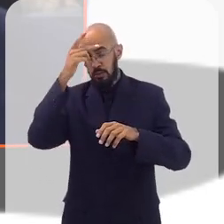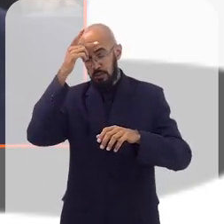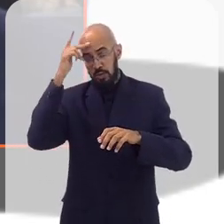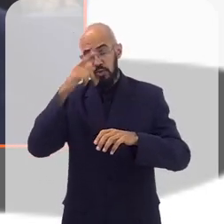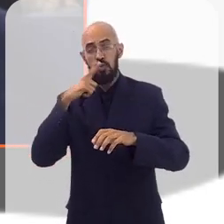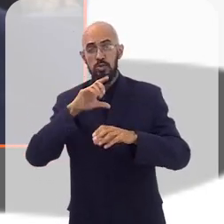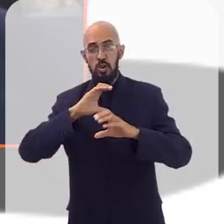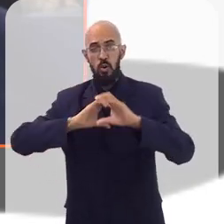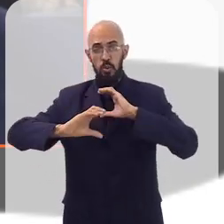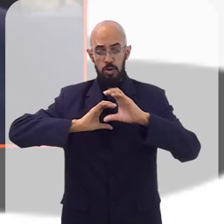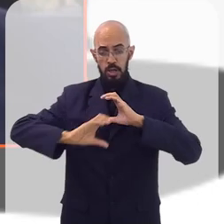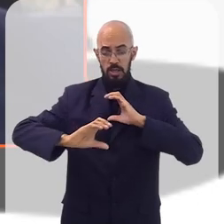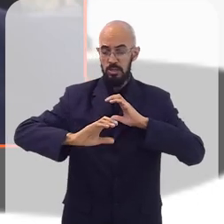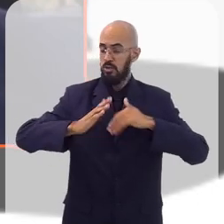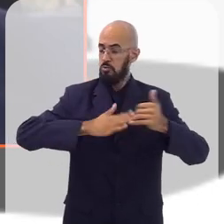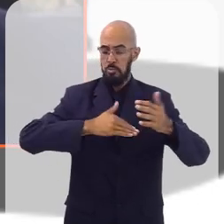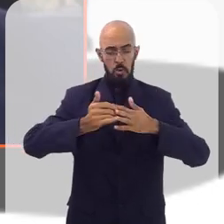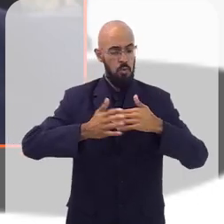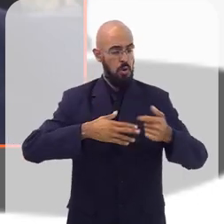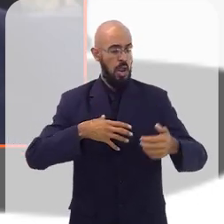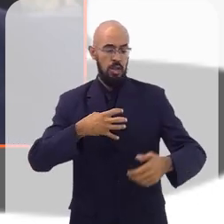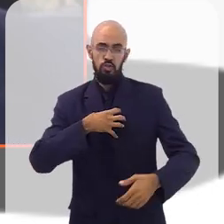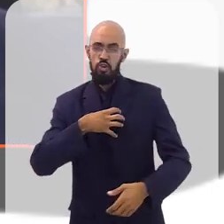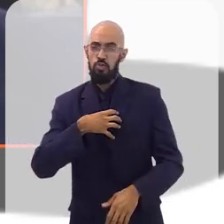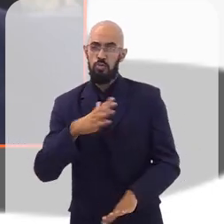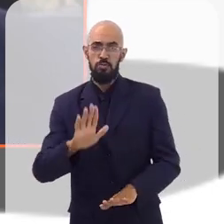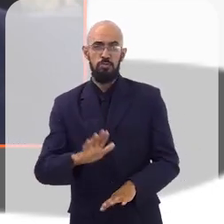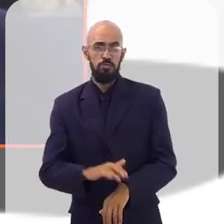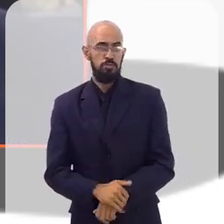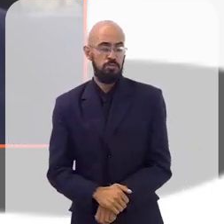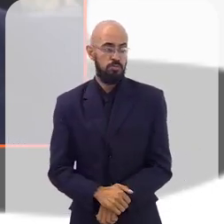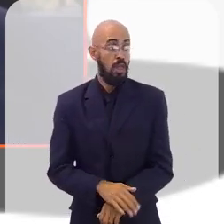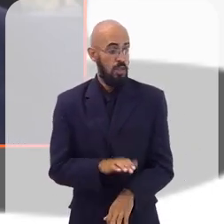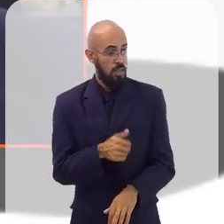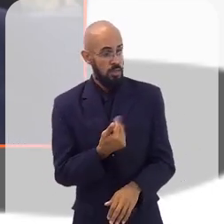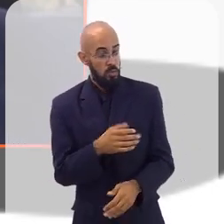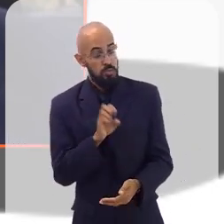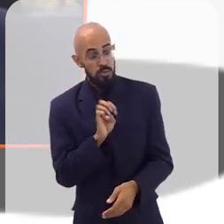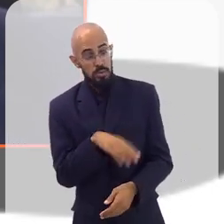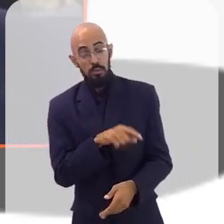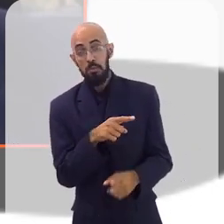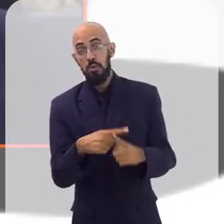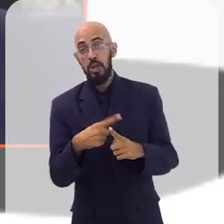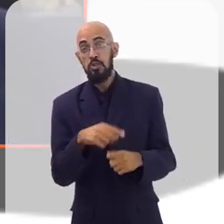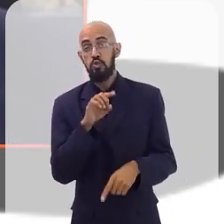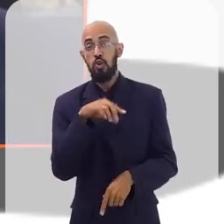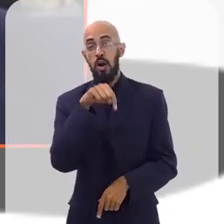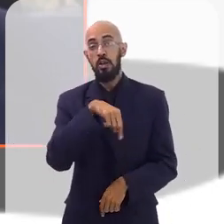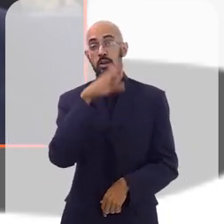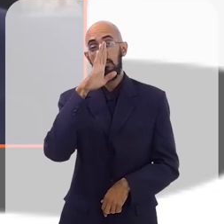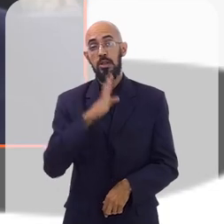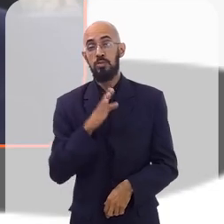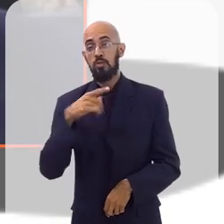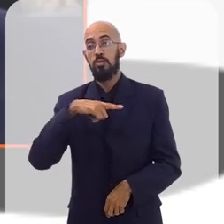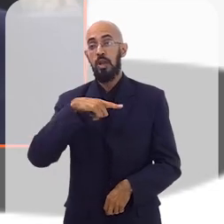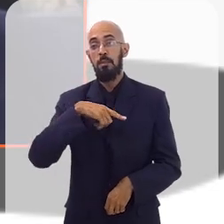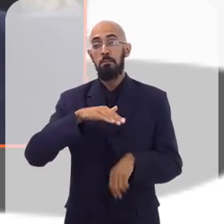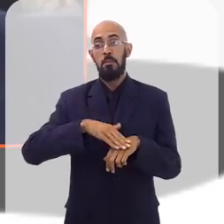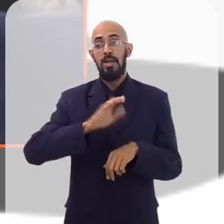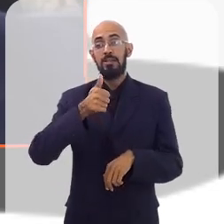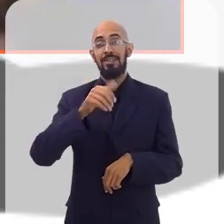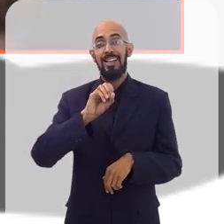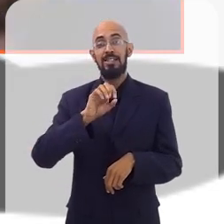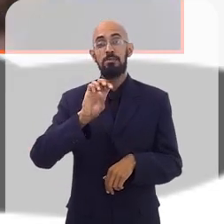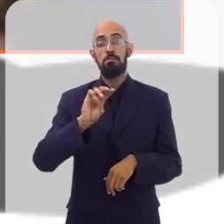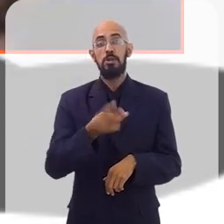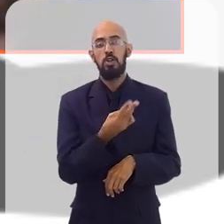precisam né que é conhecimento em o que as pessoas se comunique de qualquer